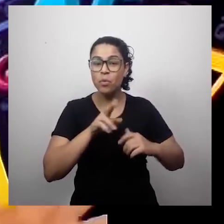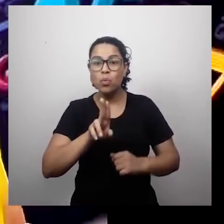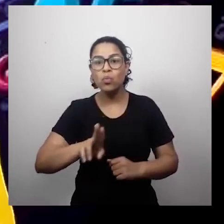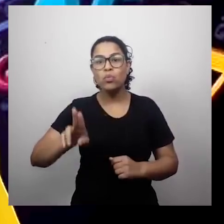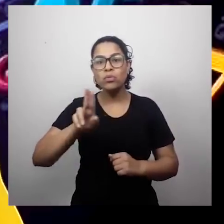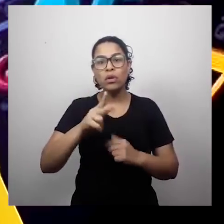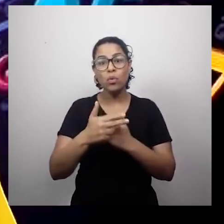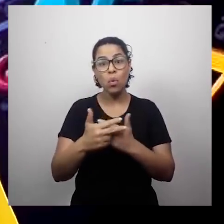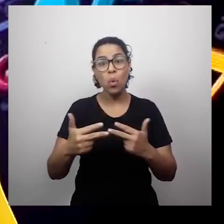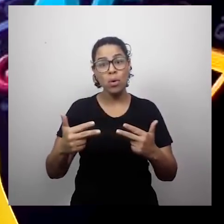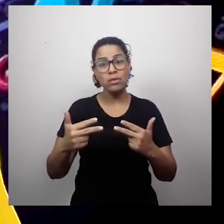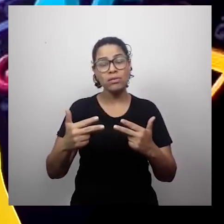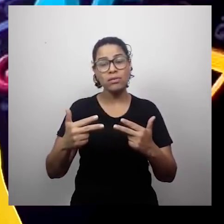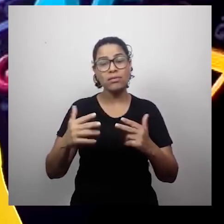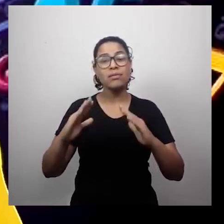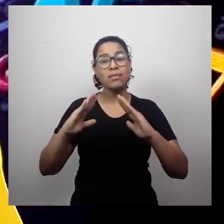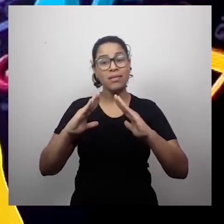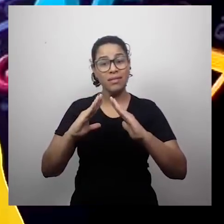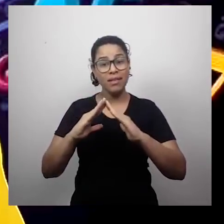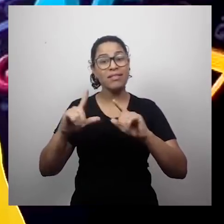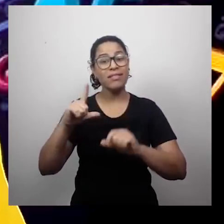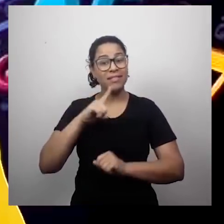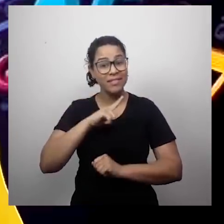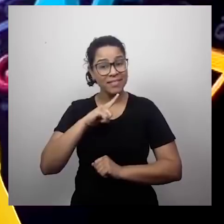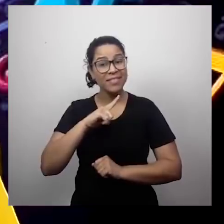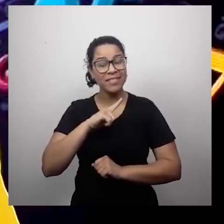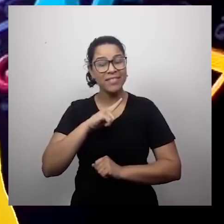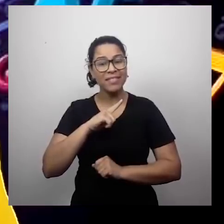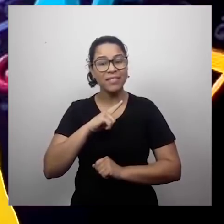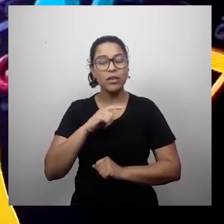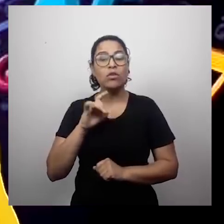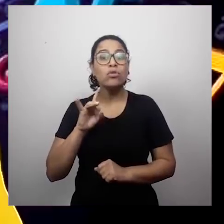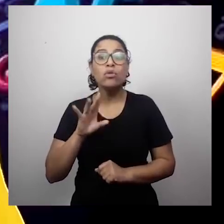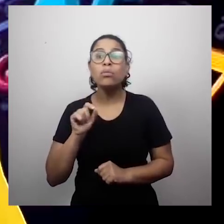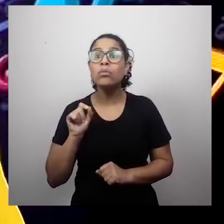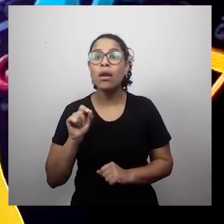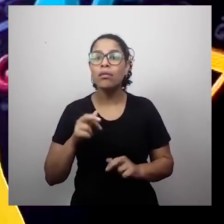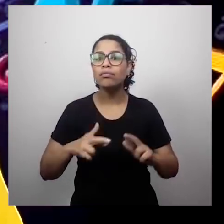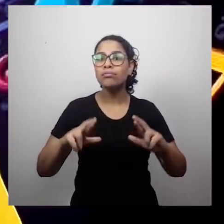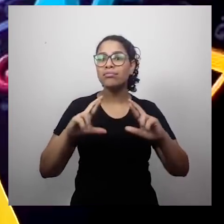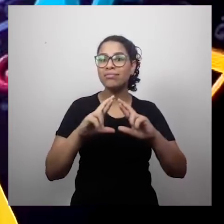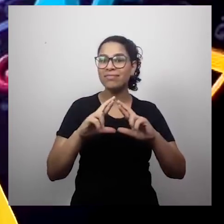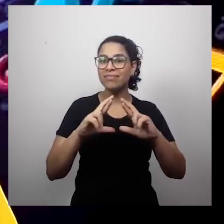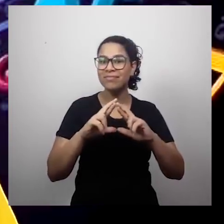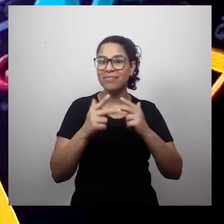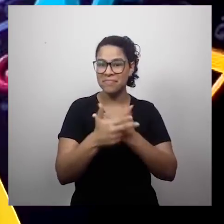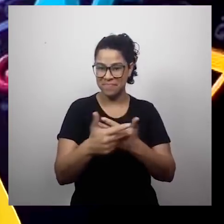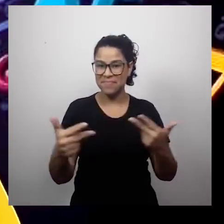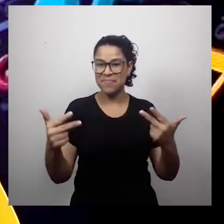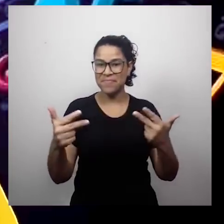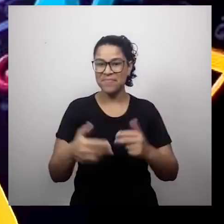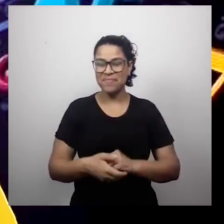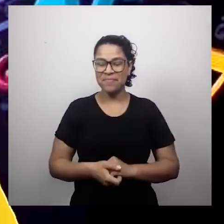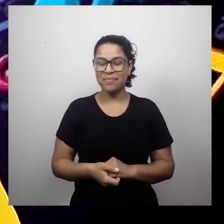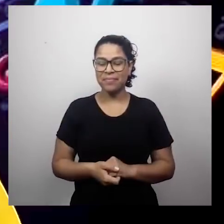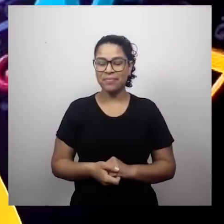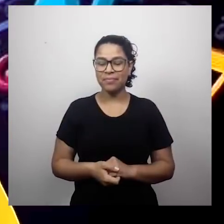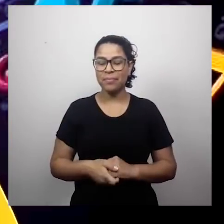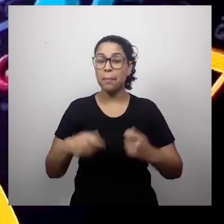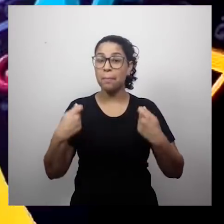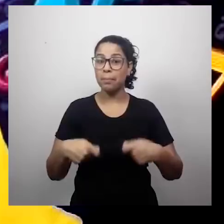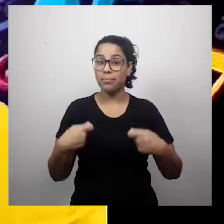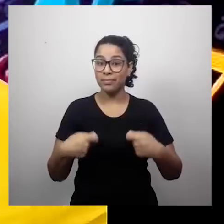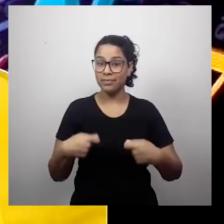com coisas que nós temos na nossa casa. É só a gente reutilizar alguns materiais. Olha só do que a